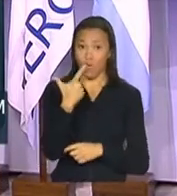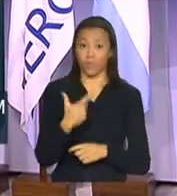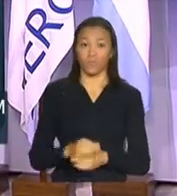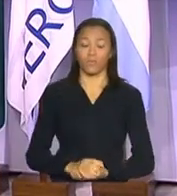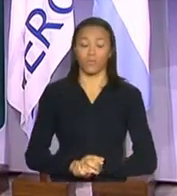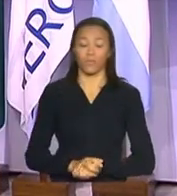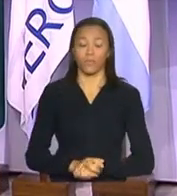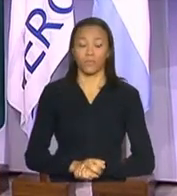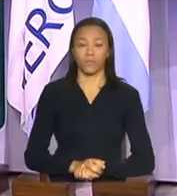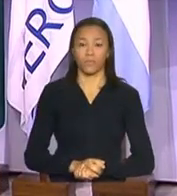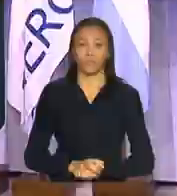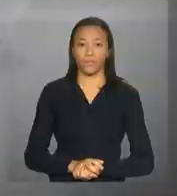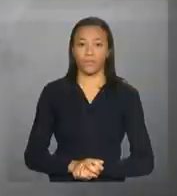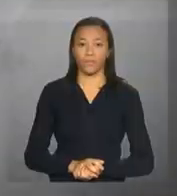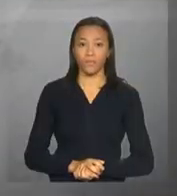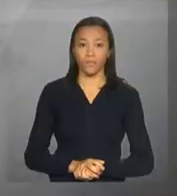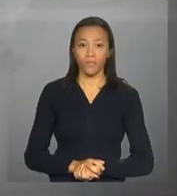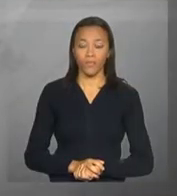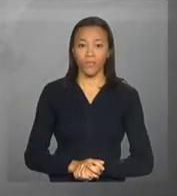Dilma. Malu.